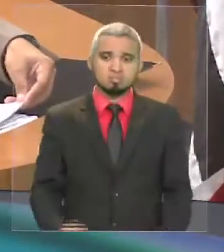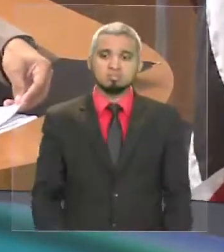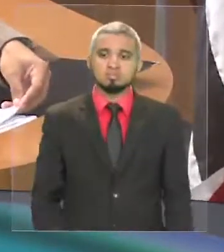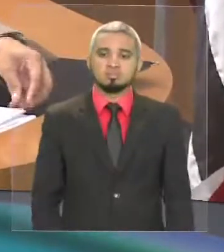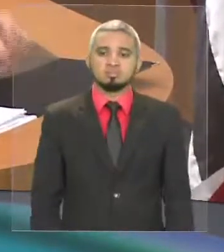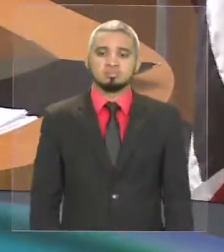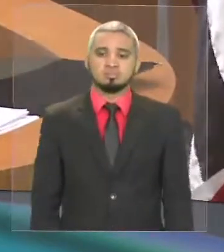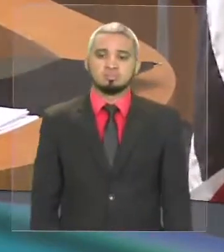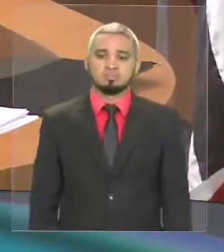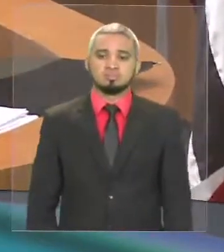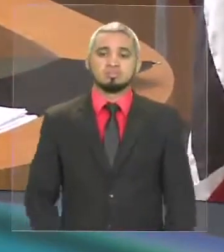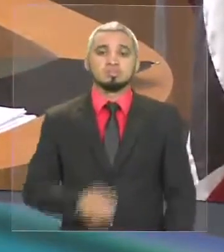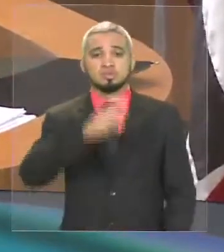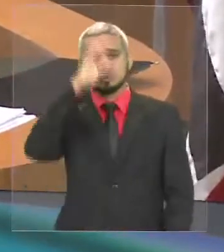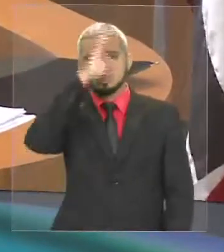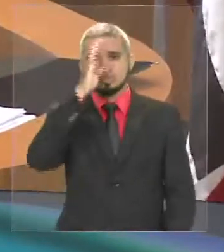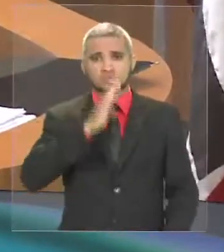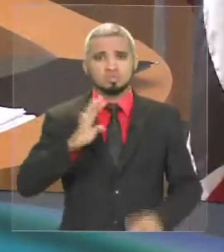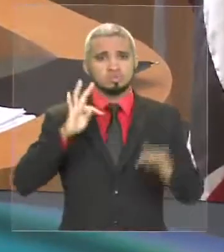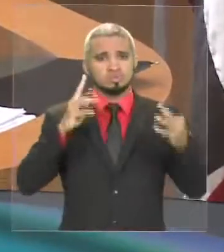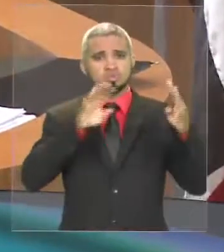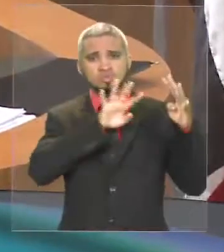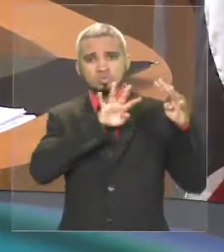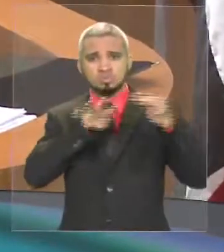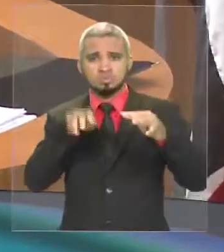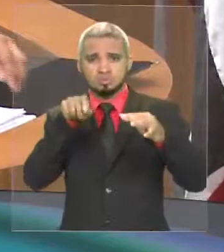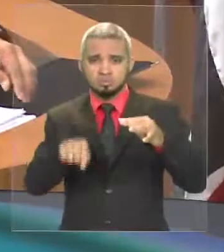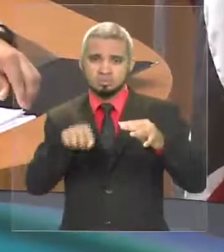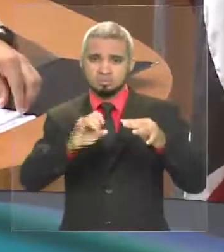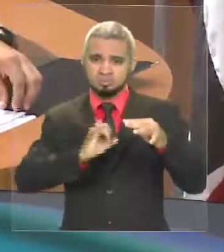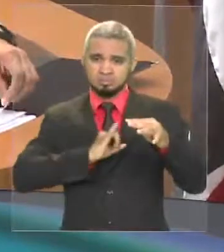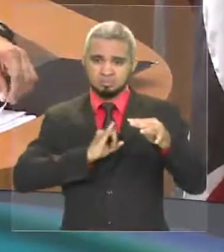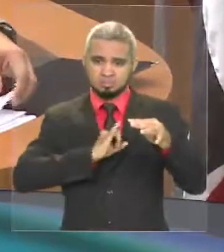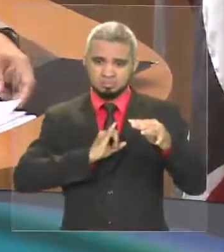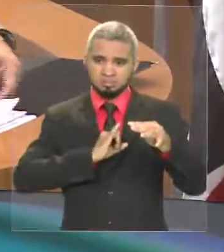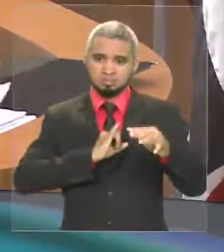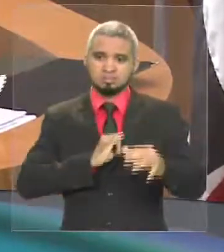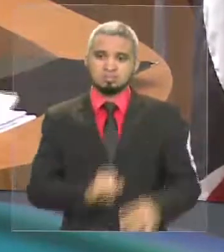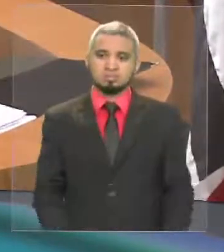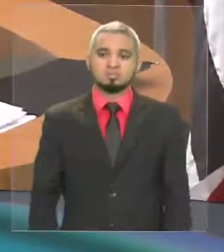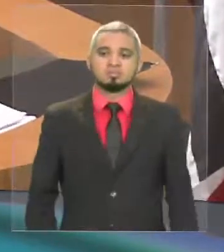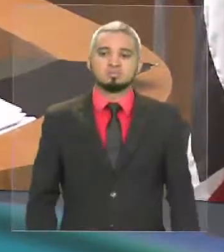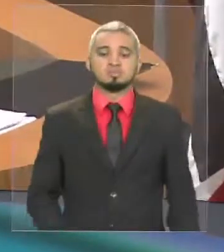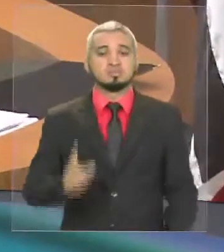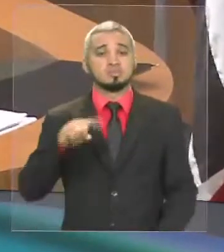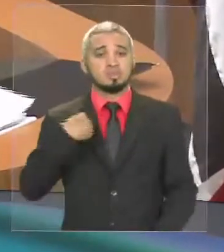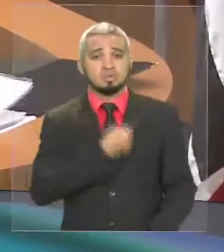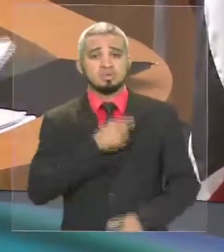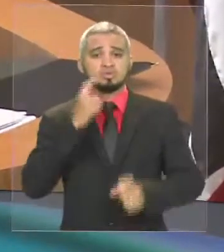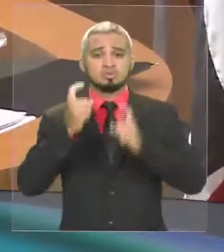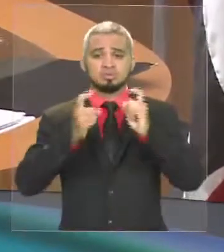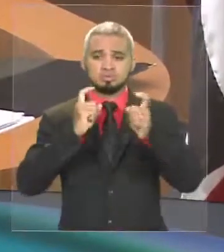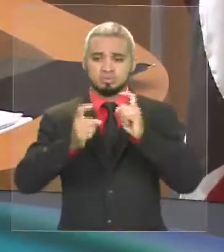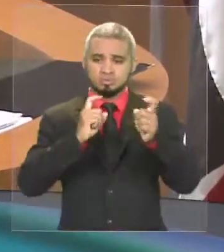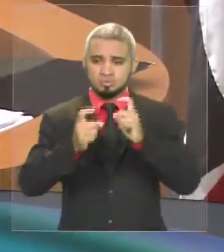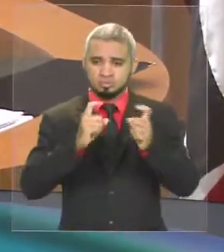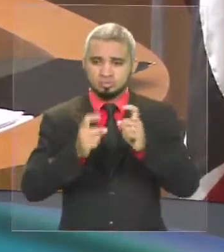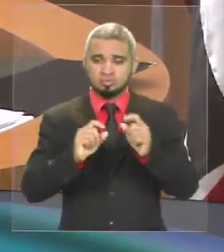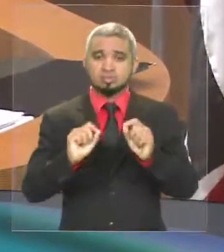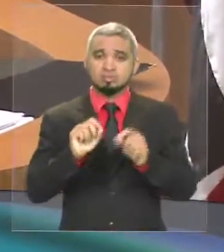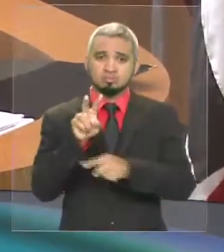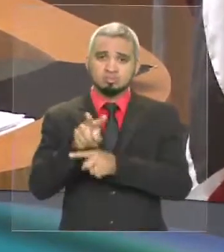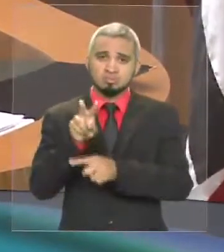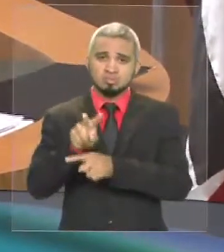Os olhares de todo o Brasil estarão voltados para a cidade de Imperatriz. Teremos uma ampla discussão em defesa dos 9 estados que